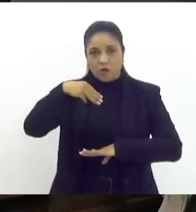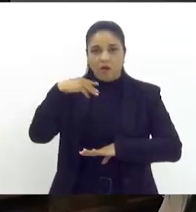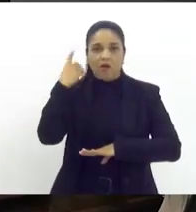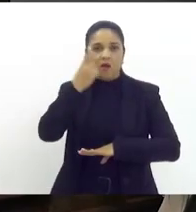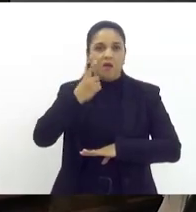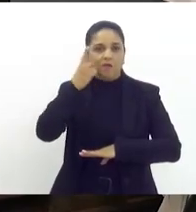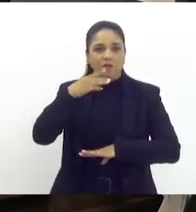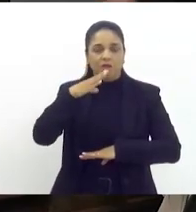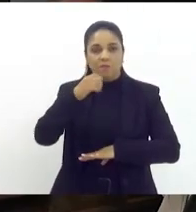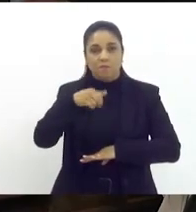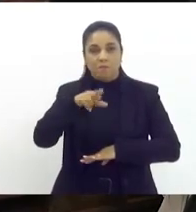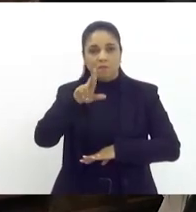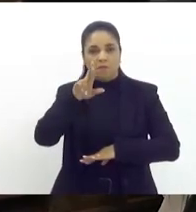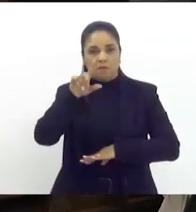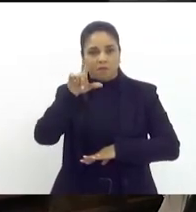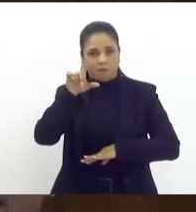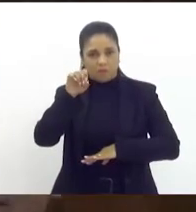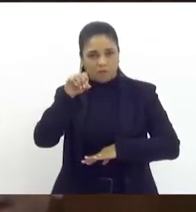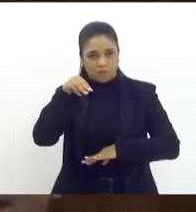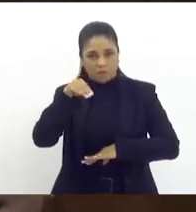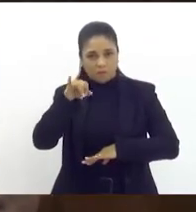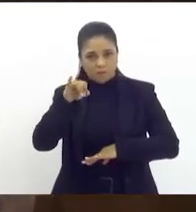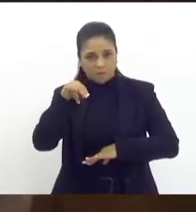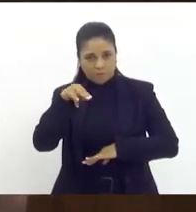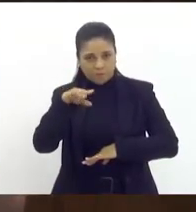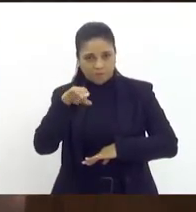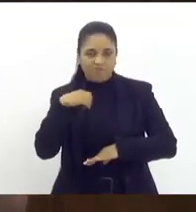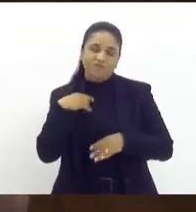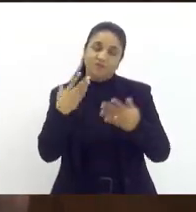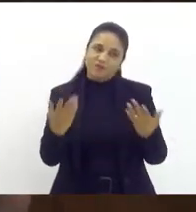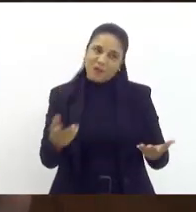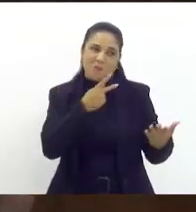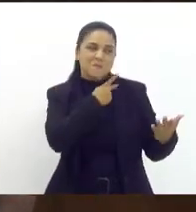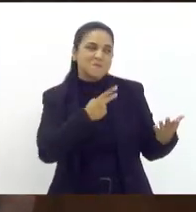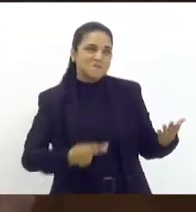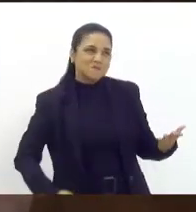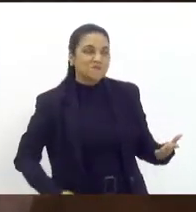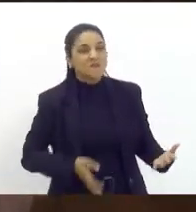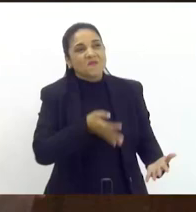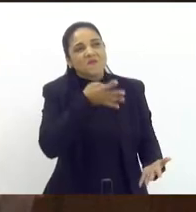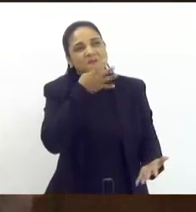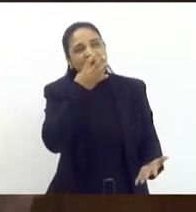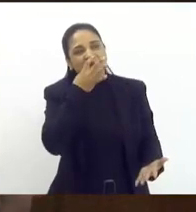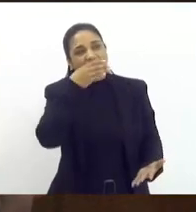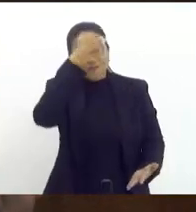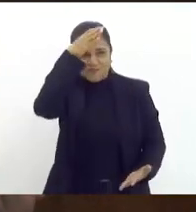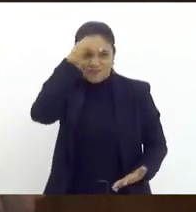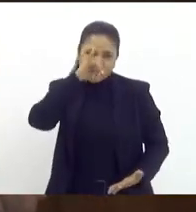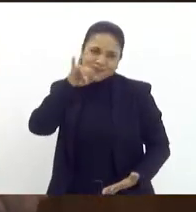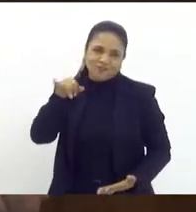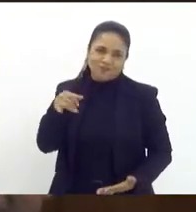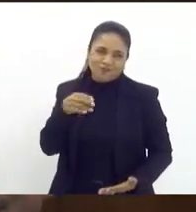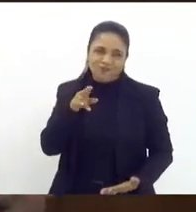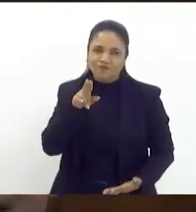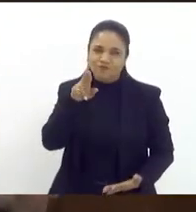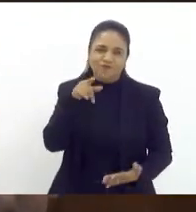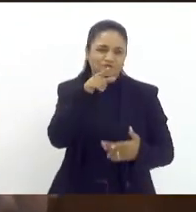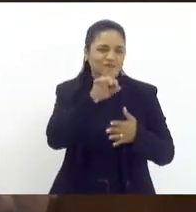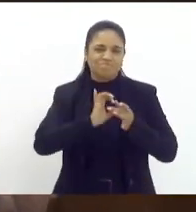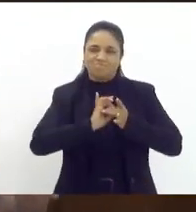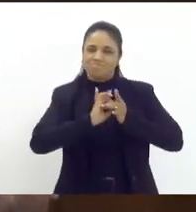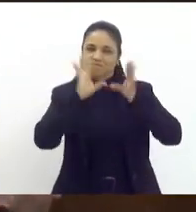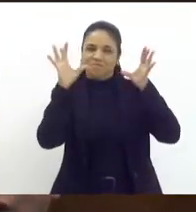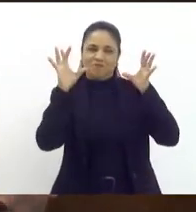Escuta aqui Presidente tia Ju mais uma vez Encantado de vê-la tão democrática